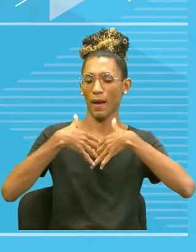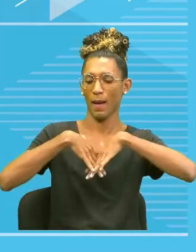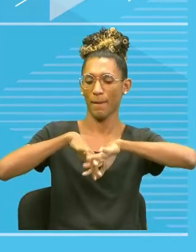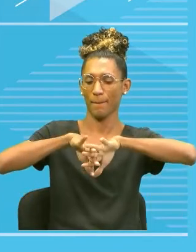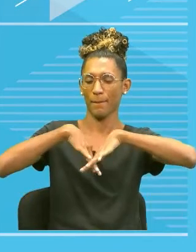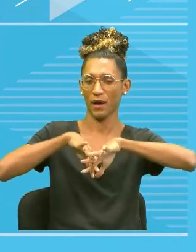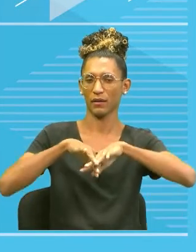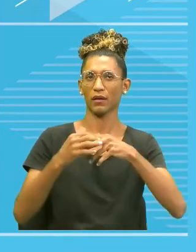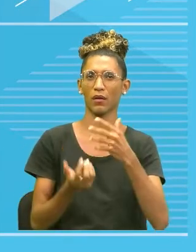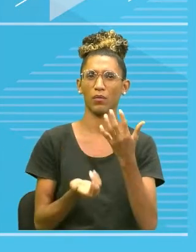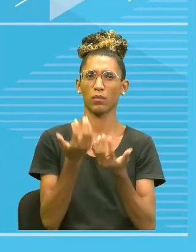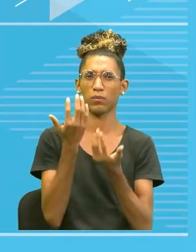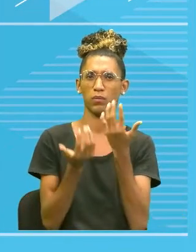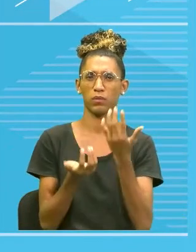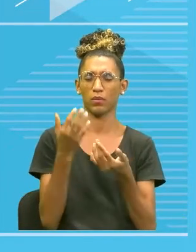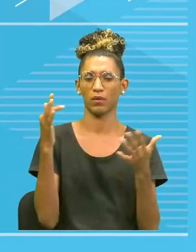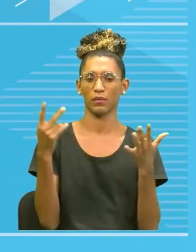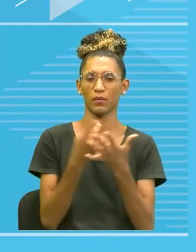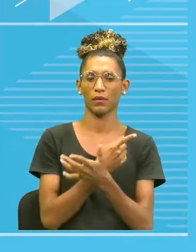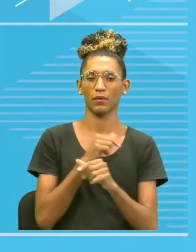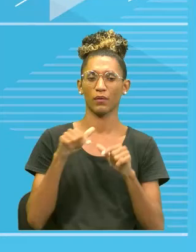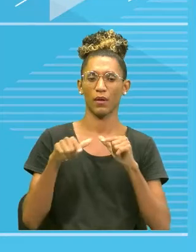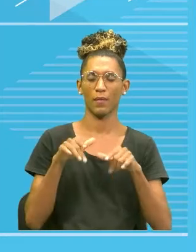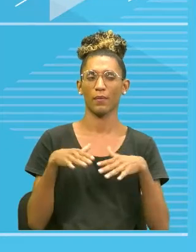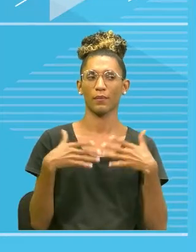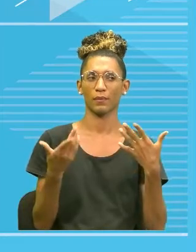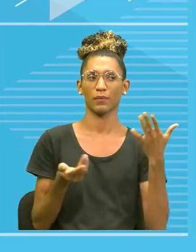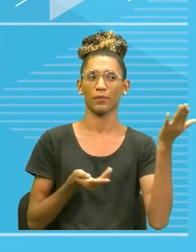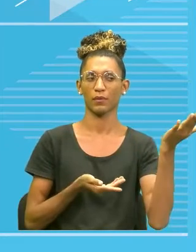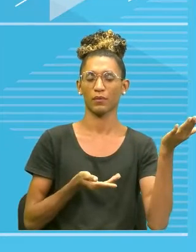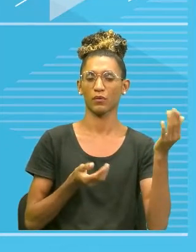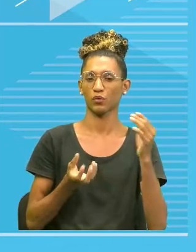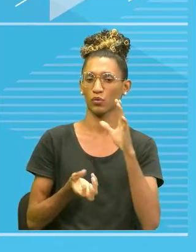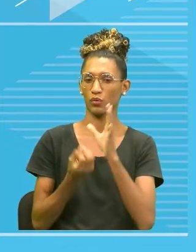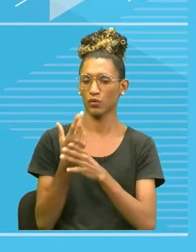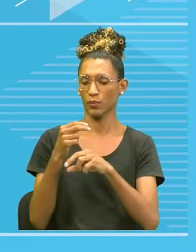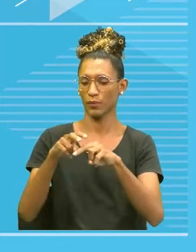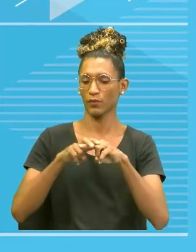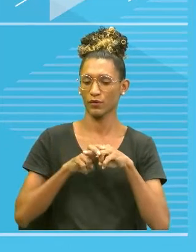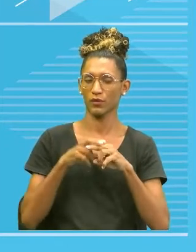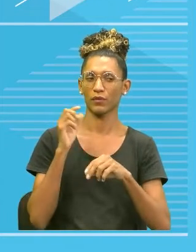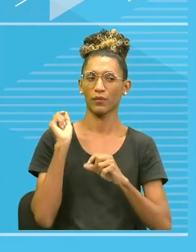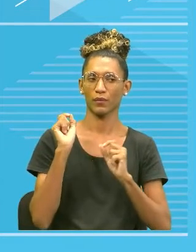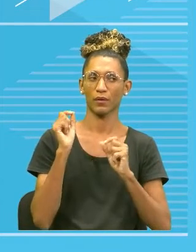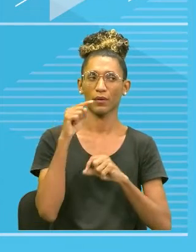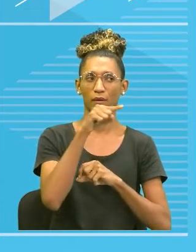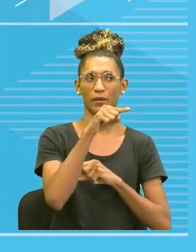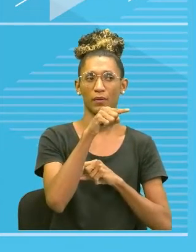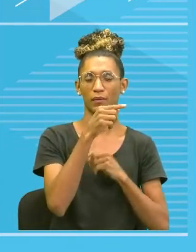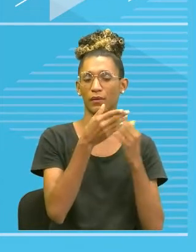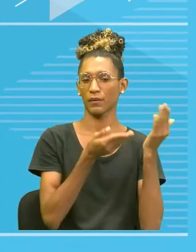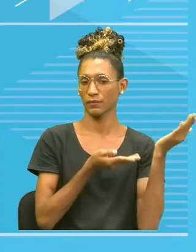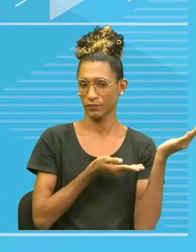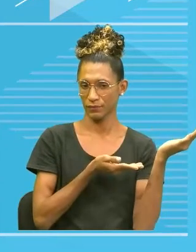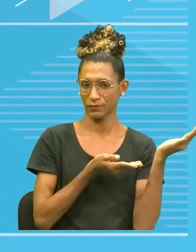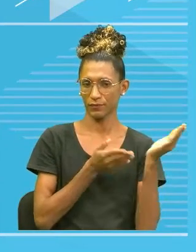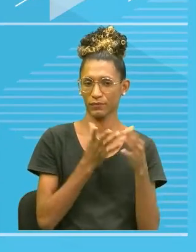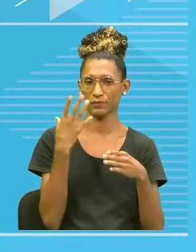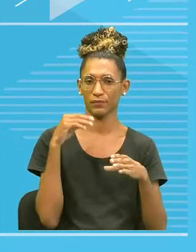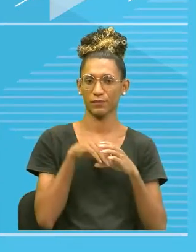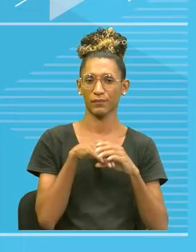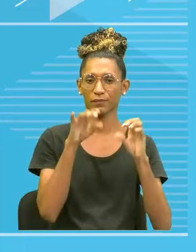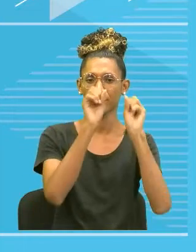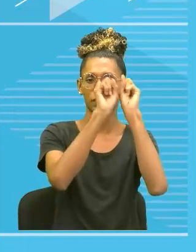máquinas realizando aquele trabalho. E essa transformação se deu graças à introdução do ciclo de Carnot no